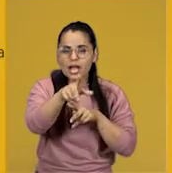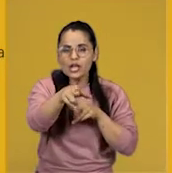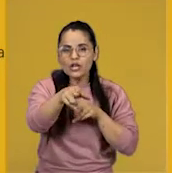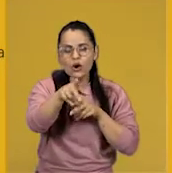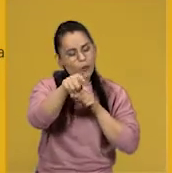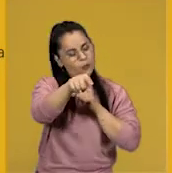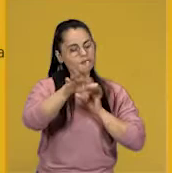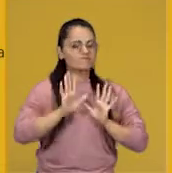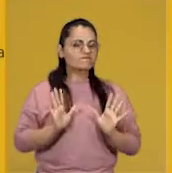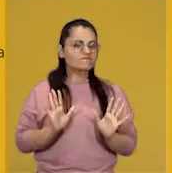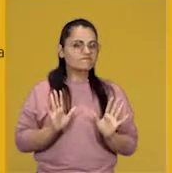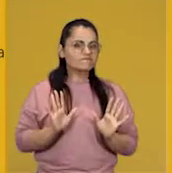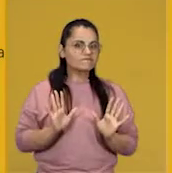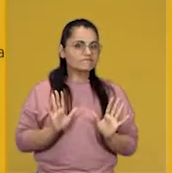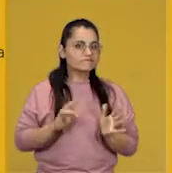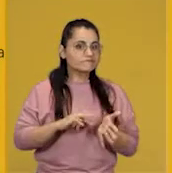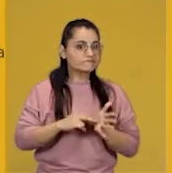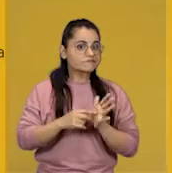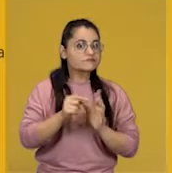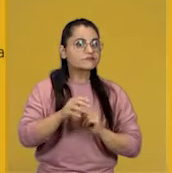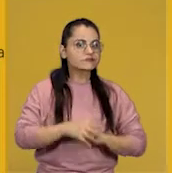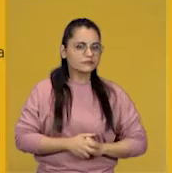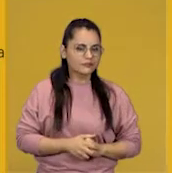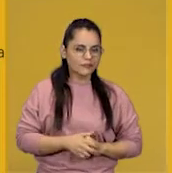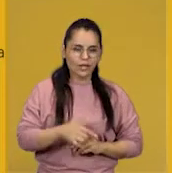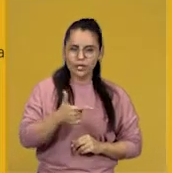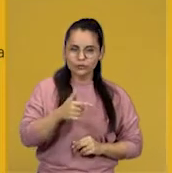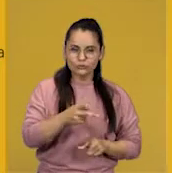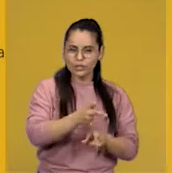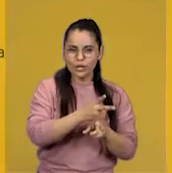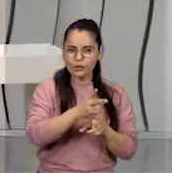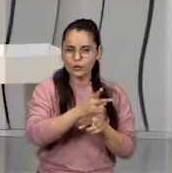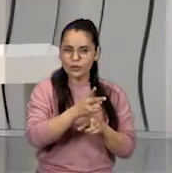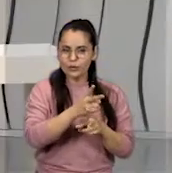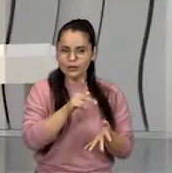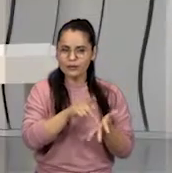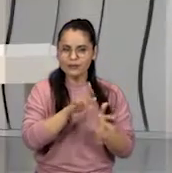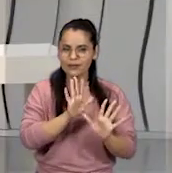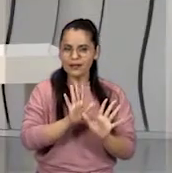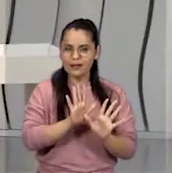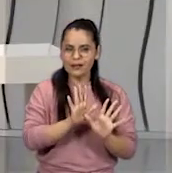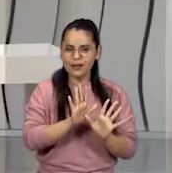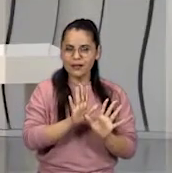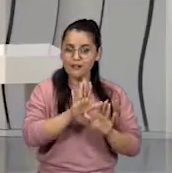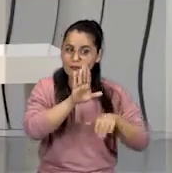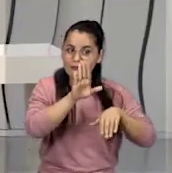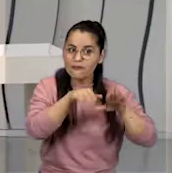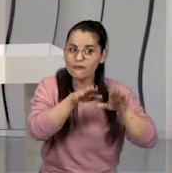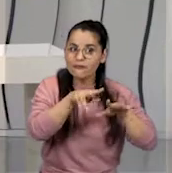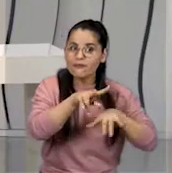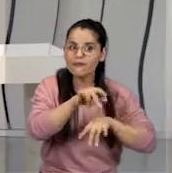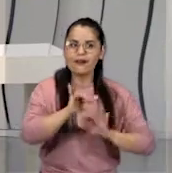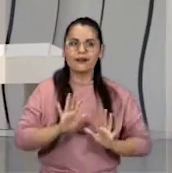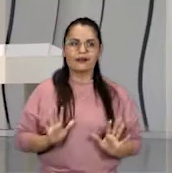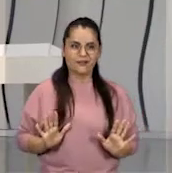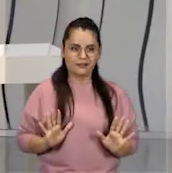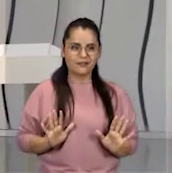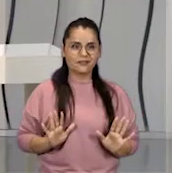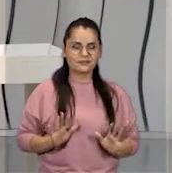é para você. Então, quer dizer, não existe, então, a busca, não existe essa verdade na qual nós vamos ver com